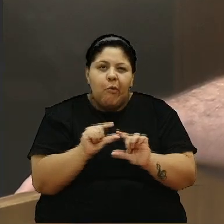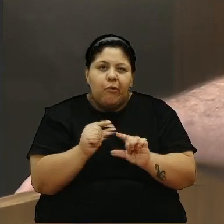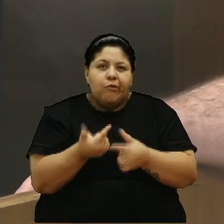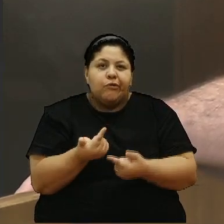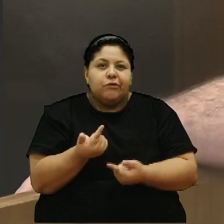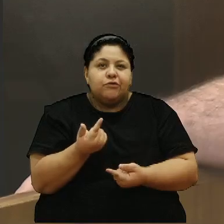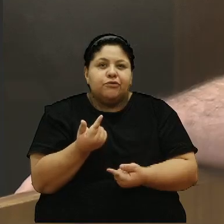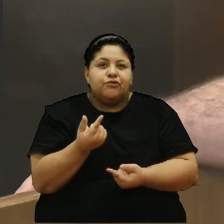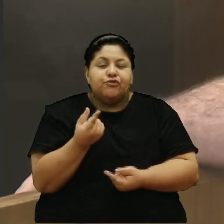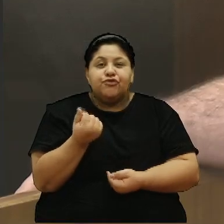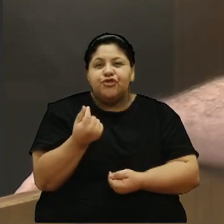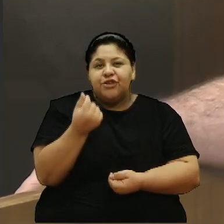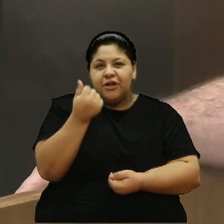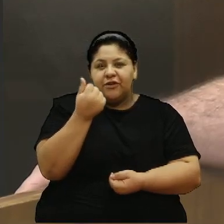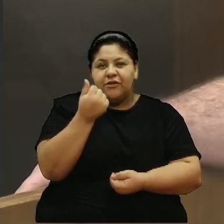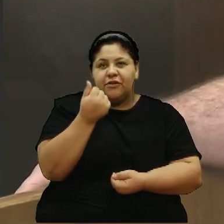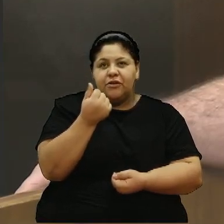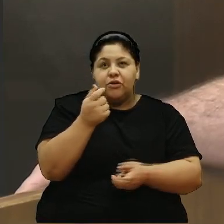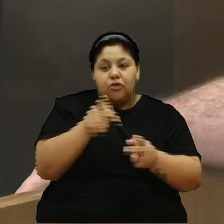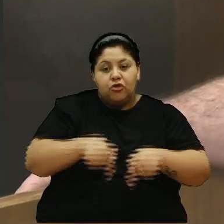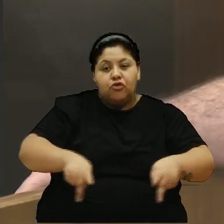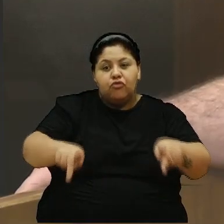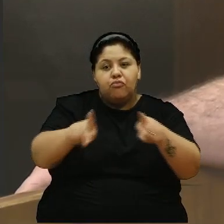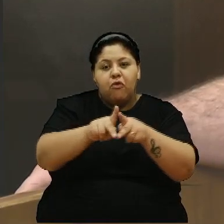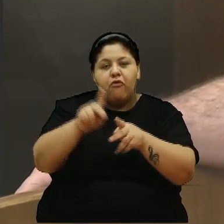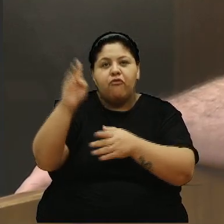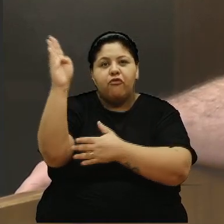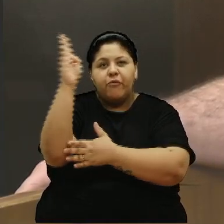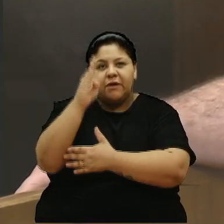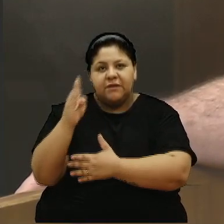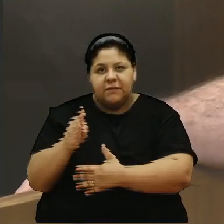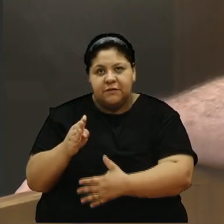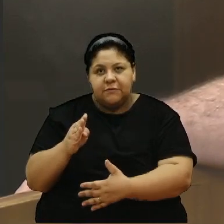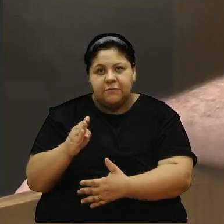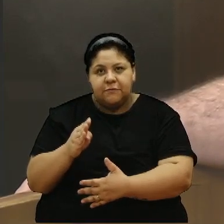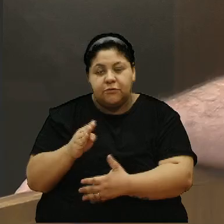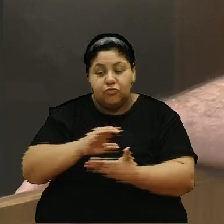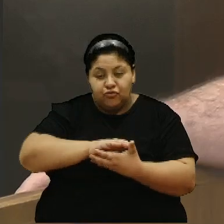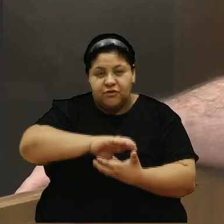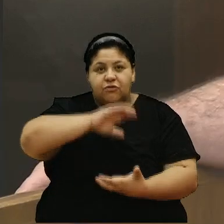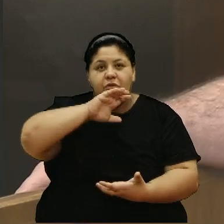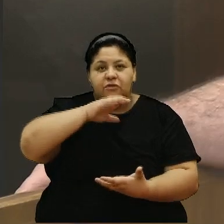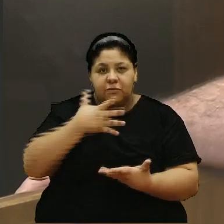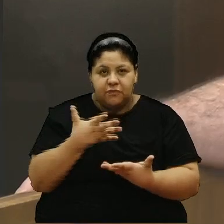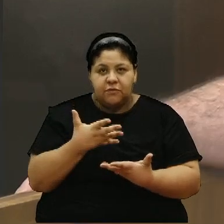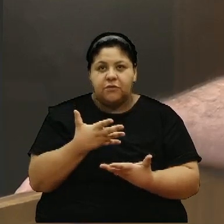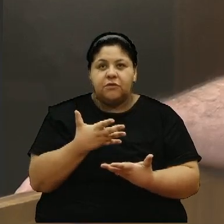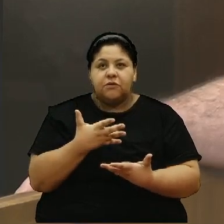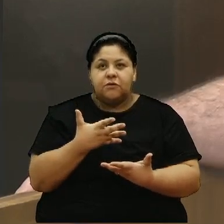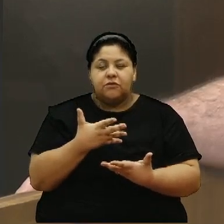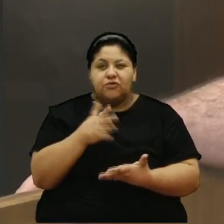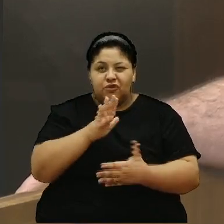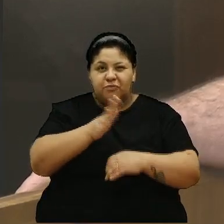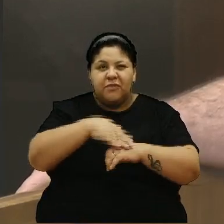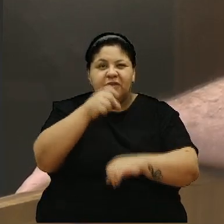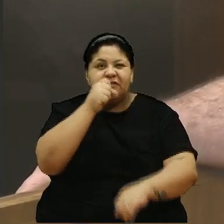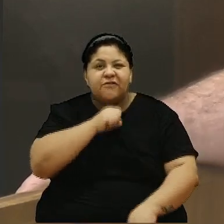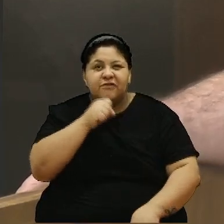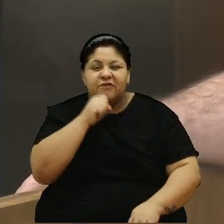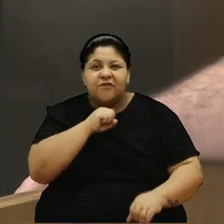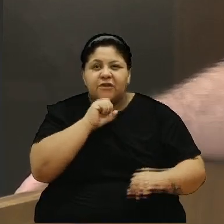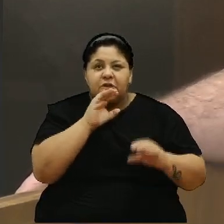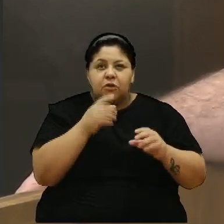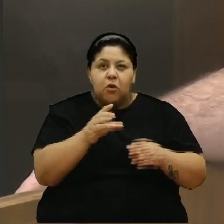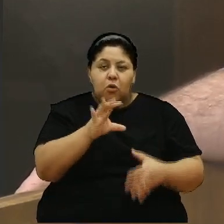de aposentadorias do povo brasileiro, vereador Daene, dos idosos, dos senhorzinhos, que juntam um